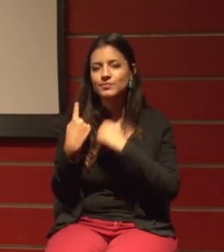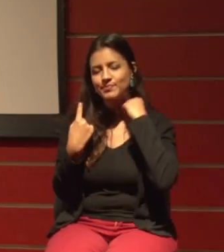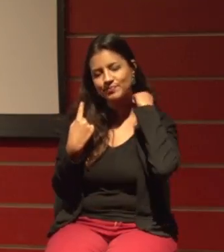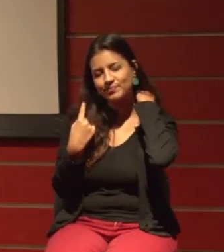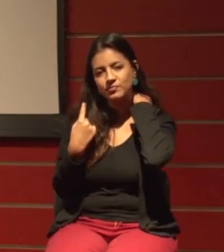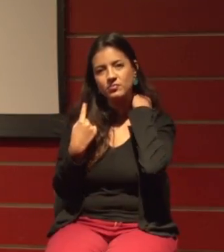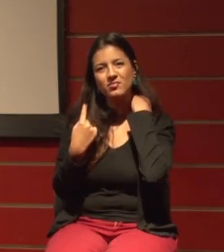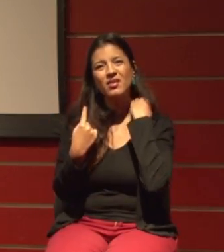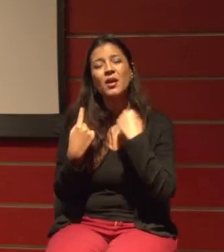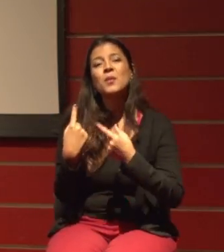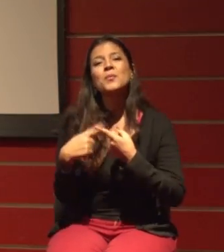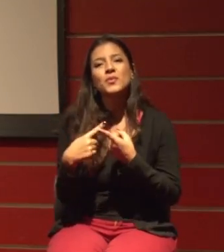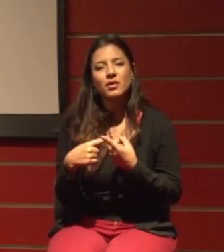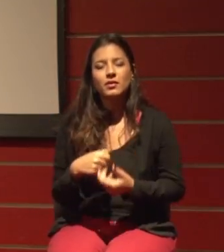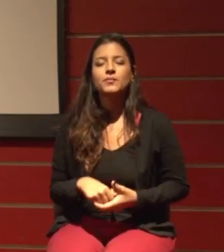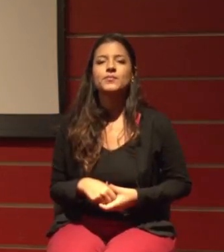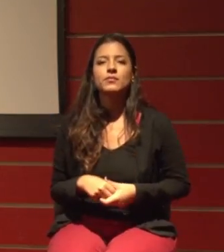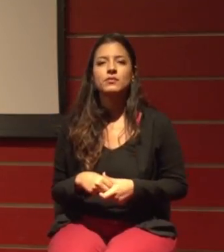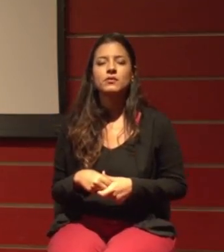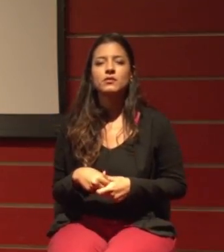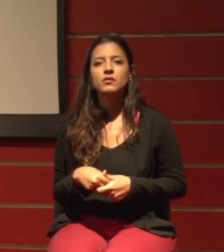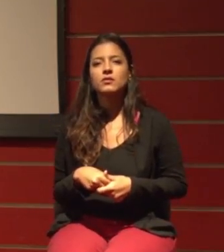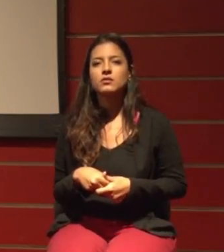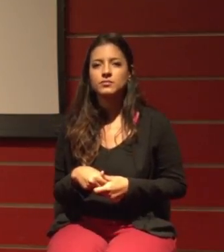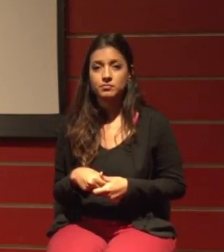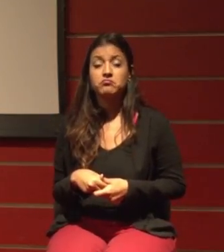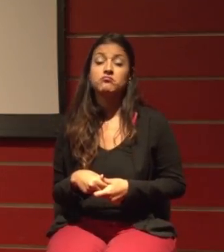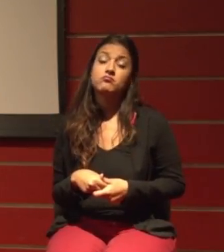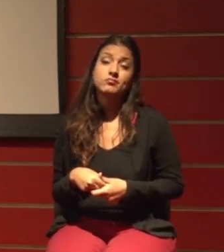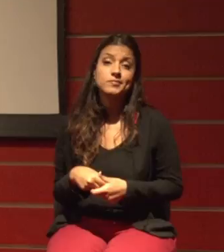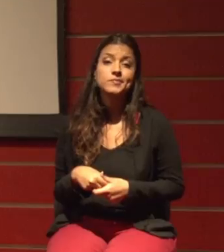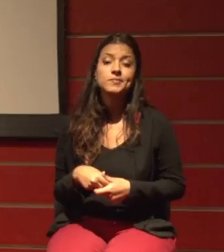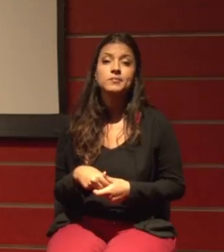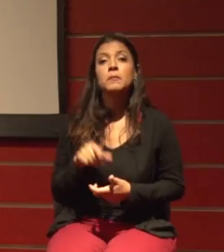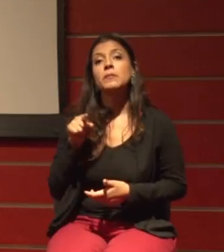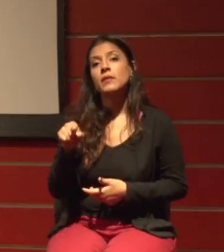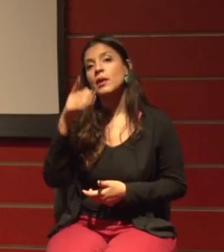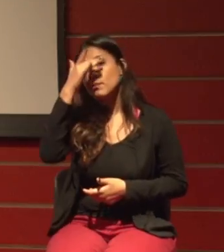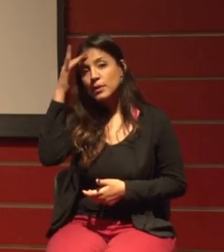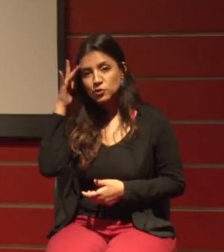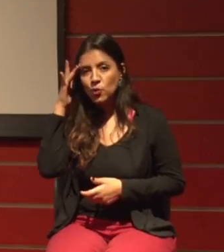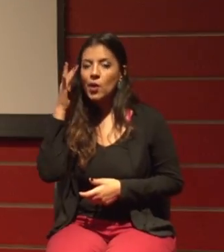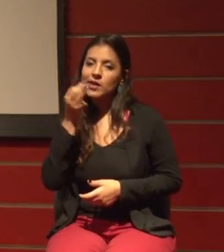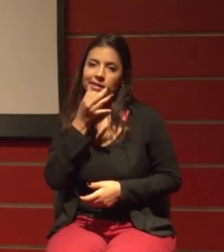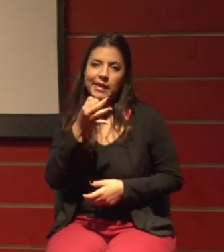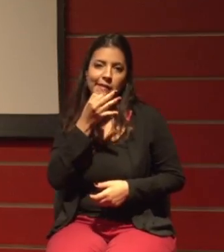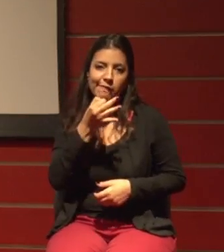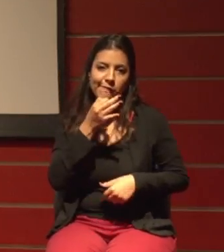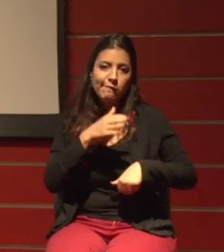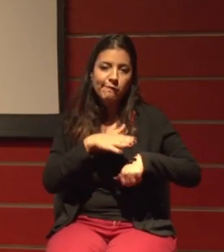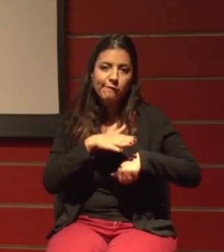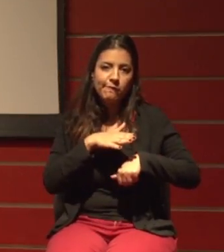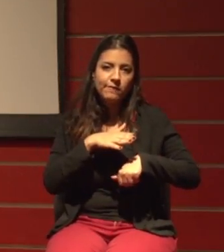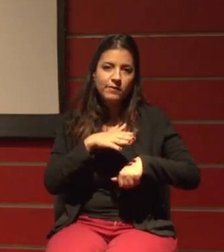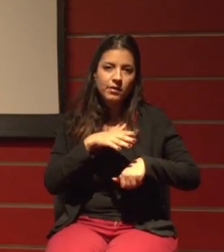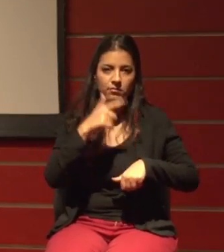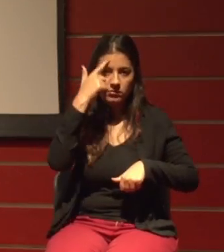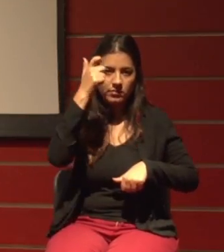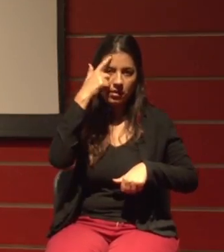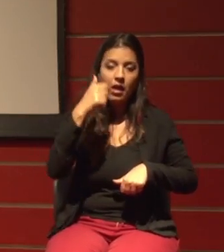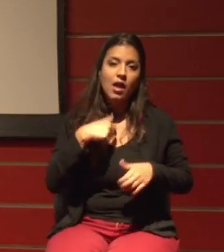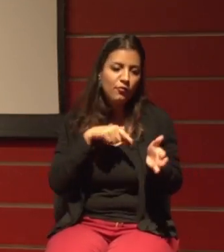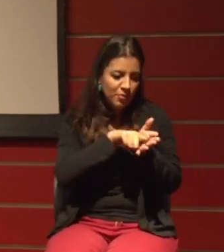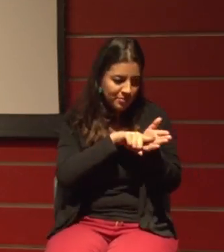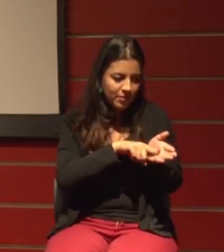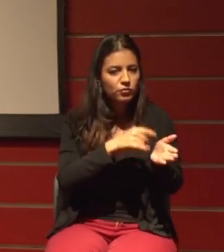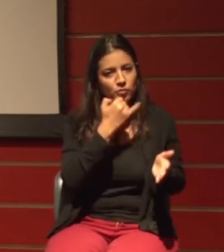entendeu Porque é Ou aí é uma o nome da da pessoa que faz a crítica é Neusa Barbosa eu fui procurar branca